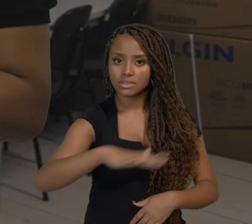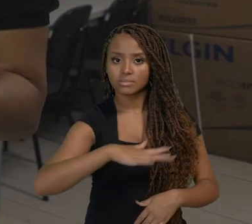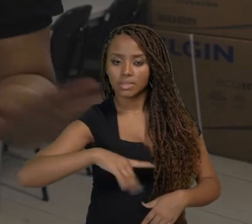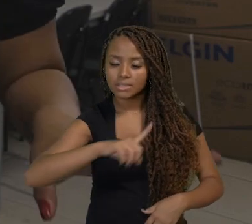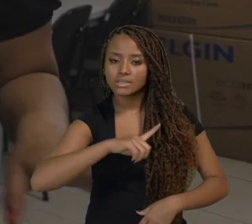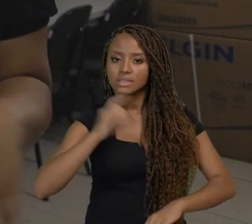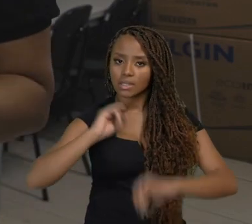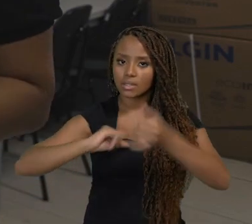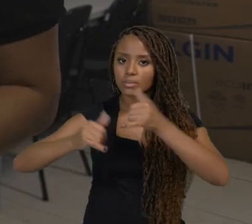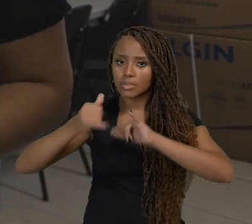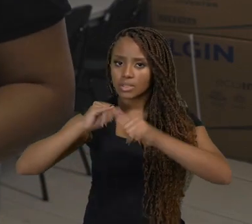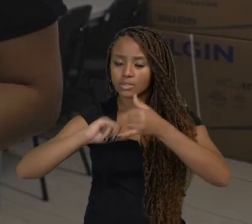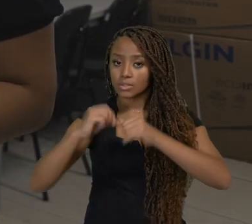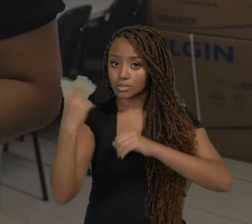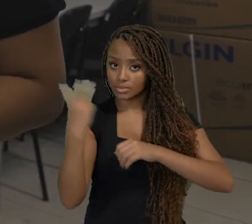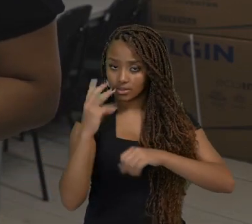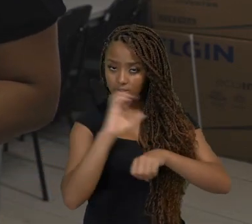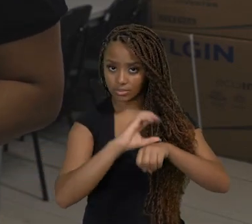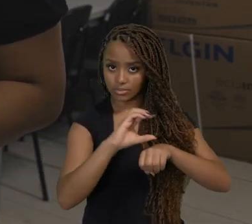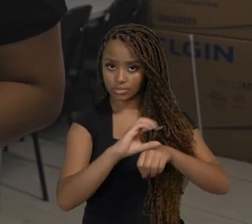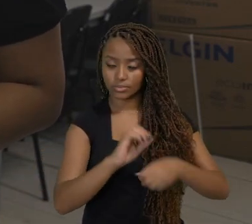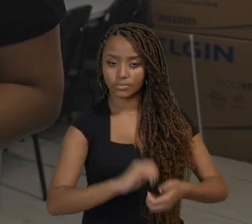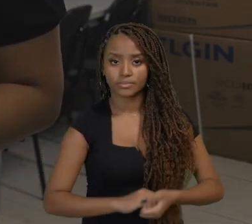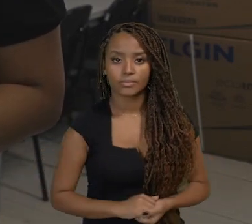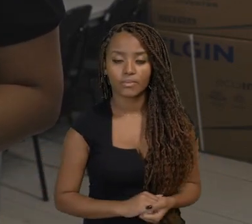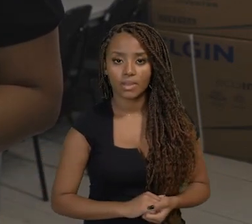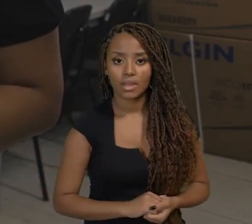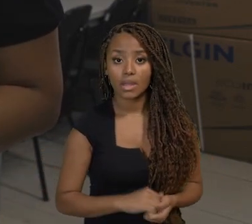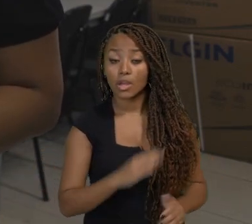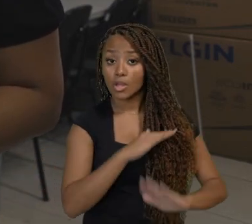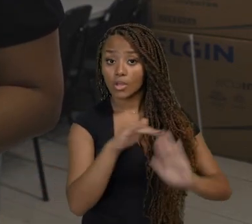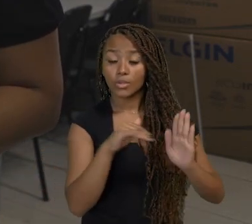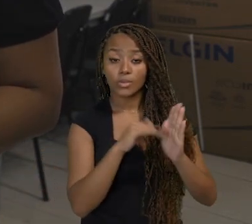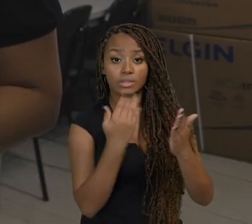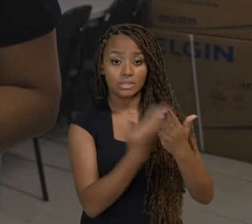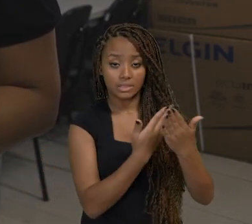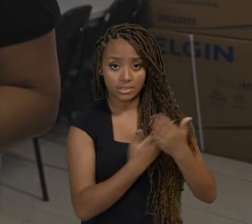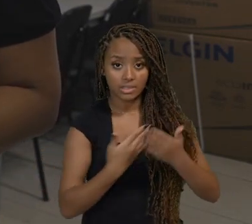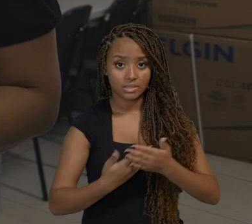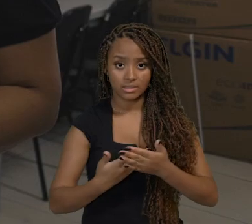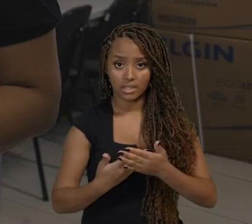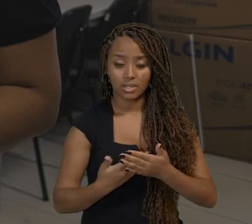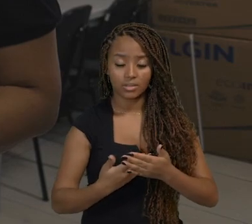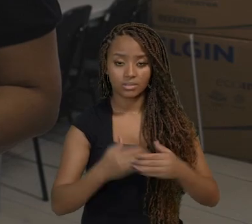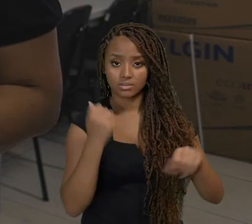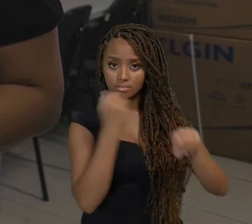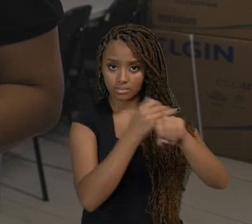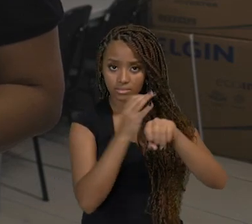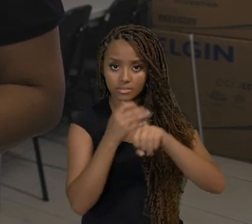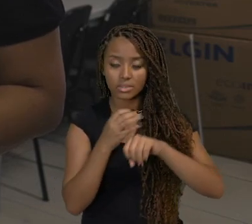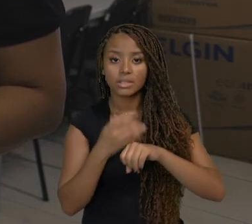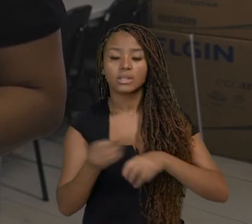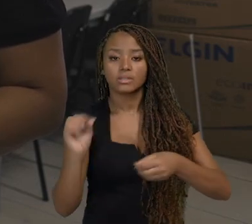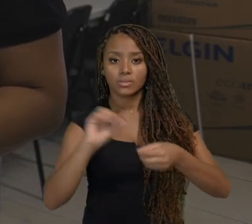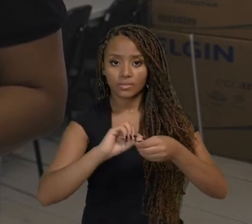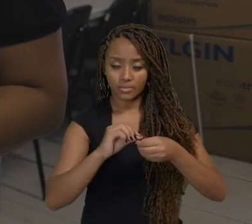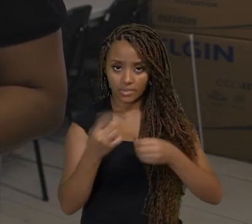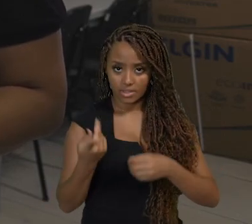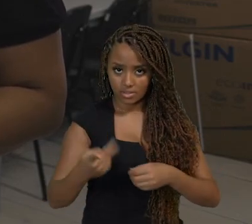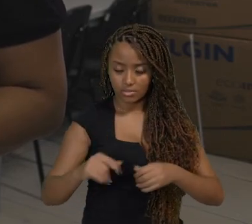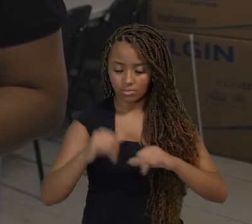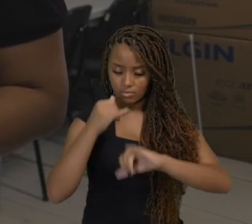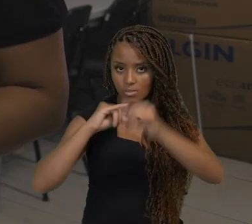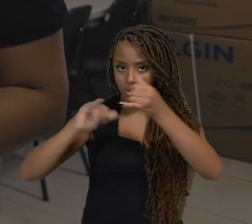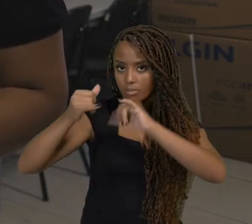né, que tem laboratórios aí nos três cursos? Todas as aulas, praticamente todas as aulas práticas são realizadas